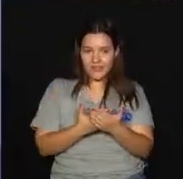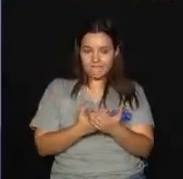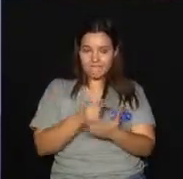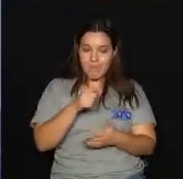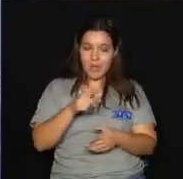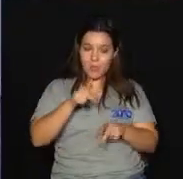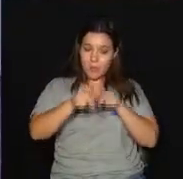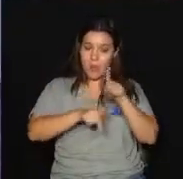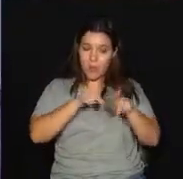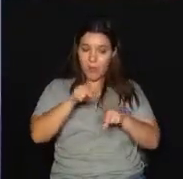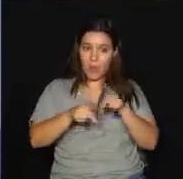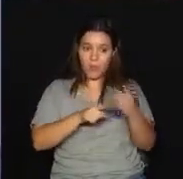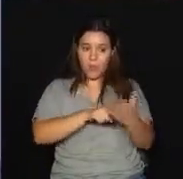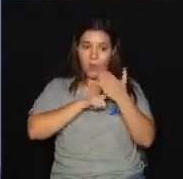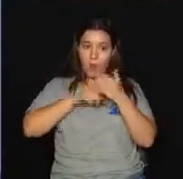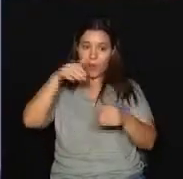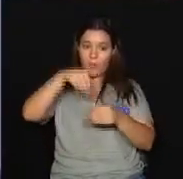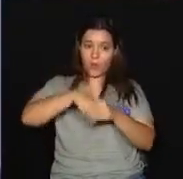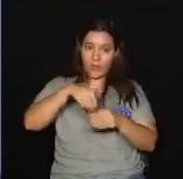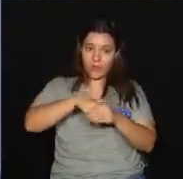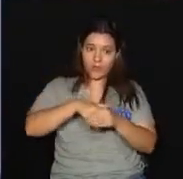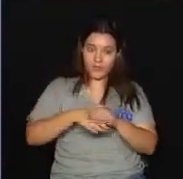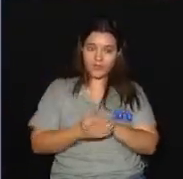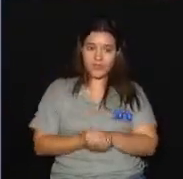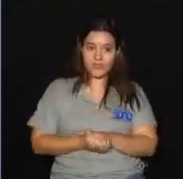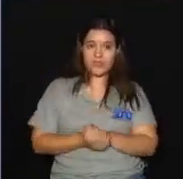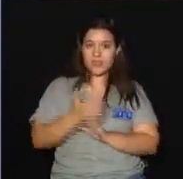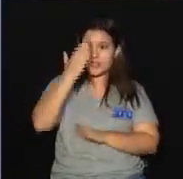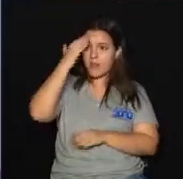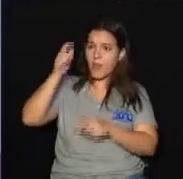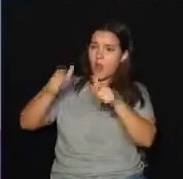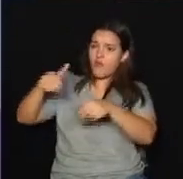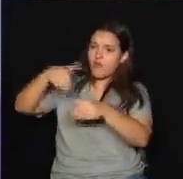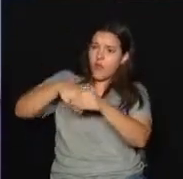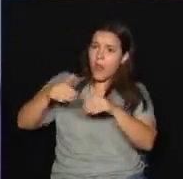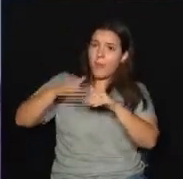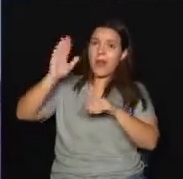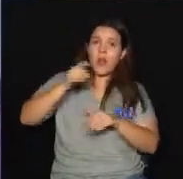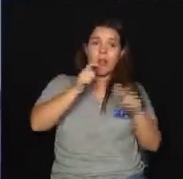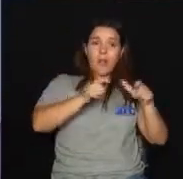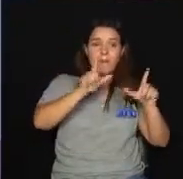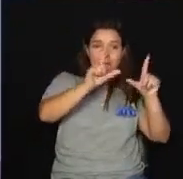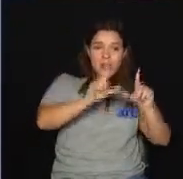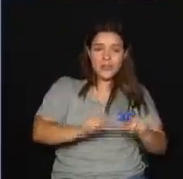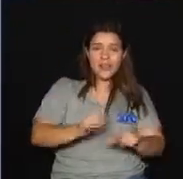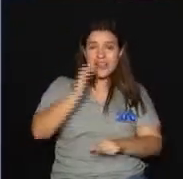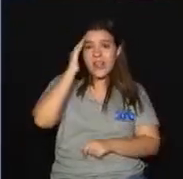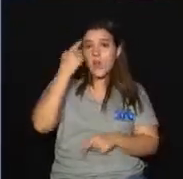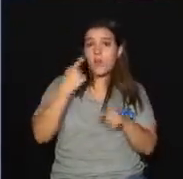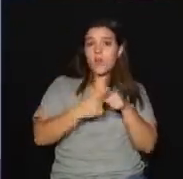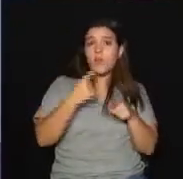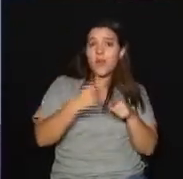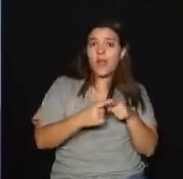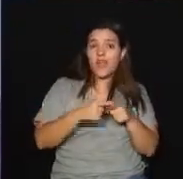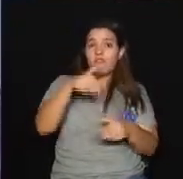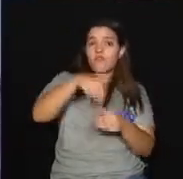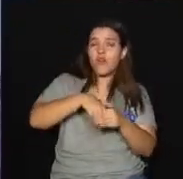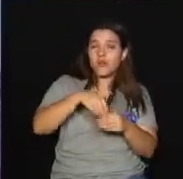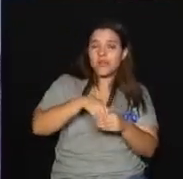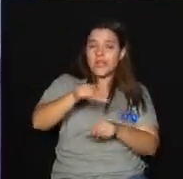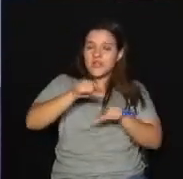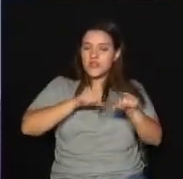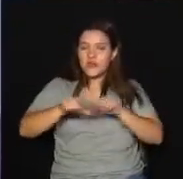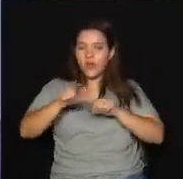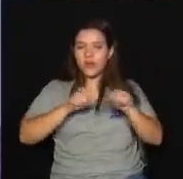é fundamental. Saber aonde que a gente foi mais votado, onde foi menos votado, entender o que a urna disse nessa